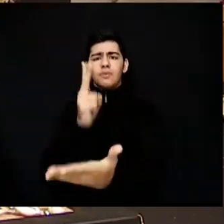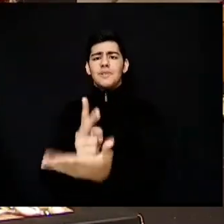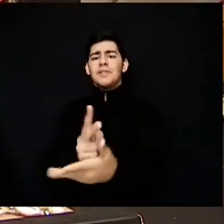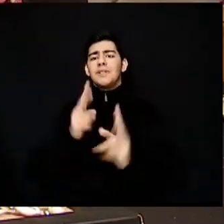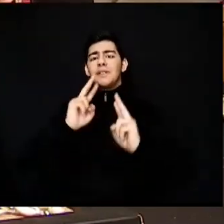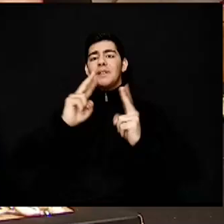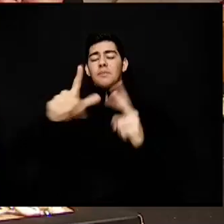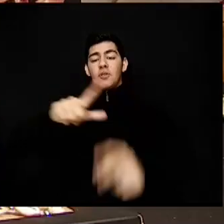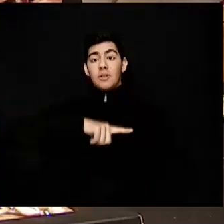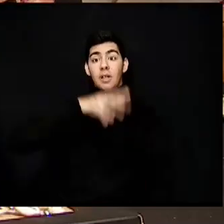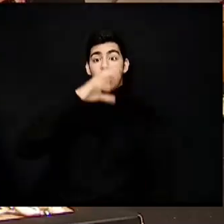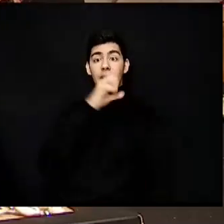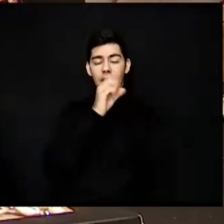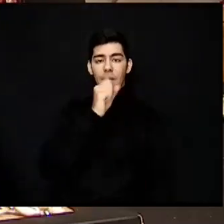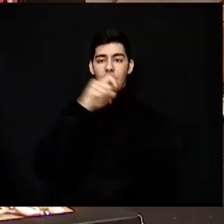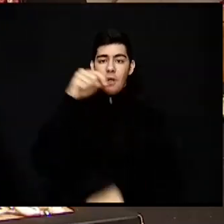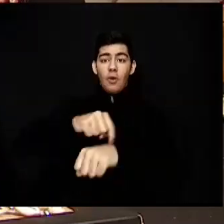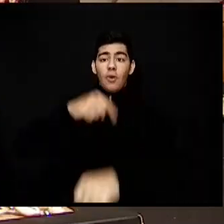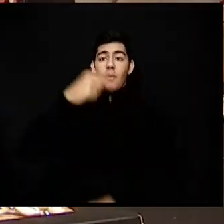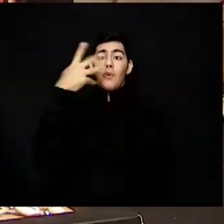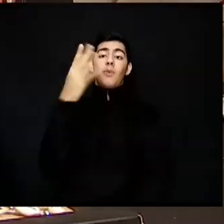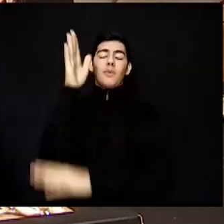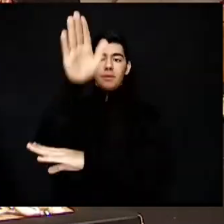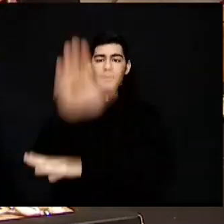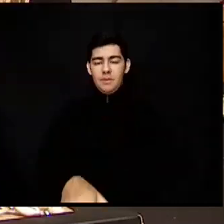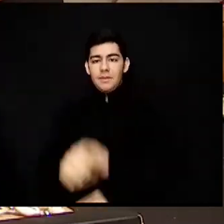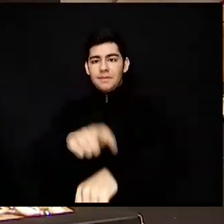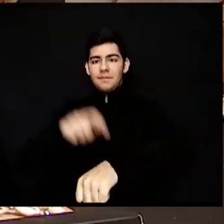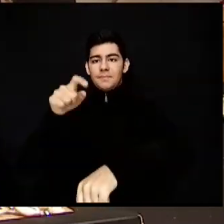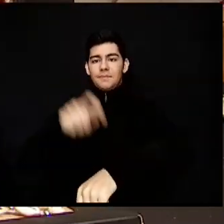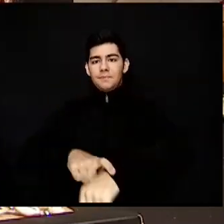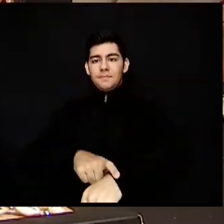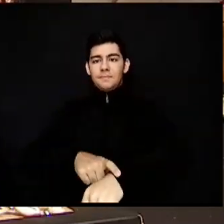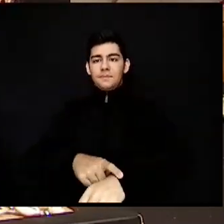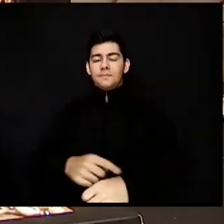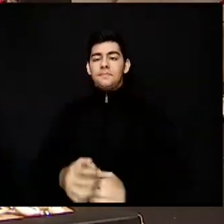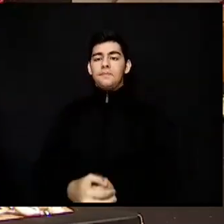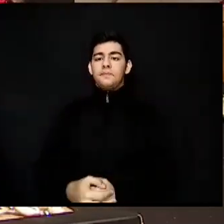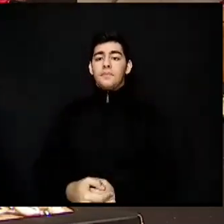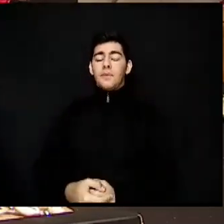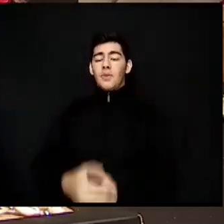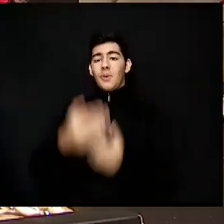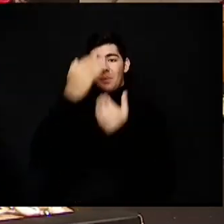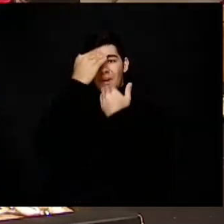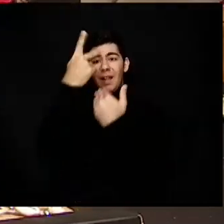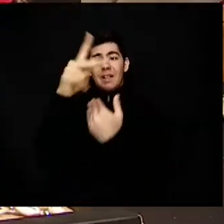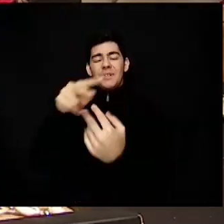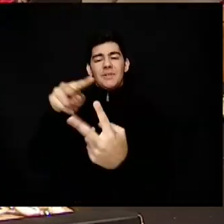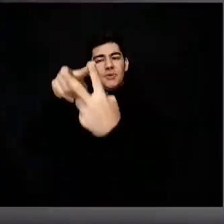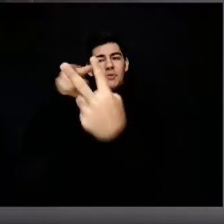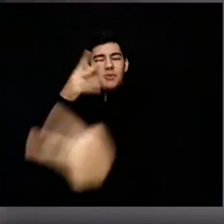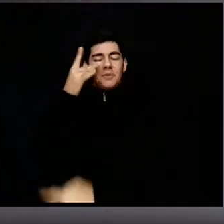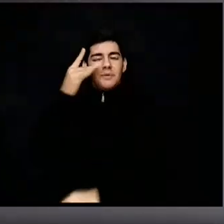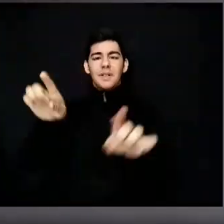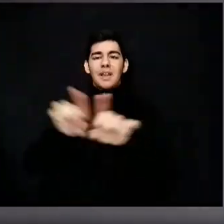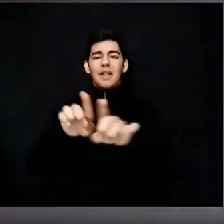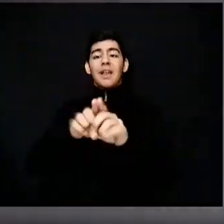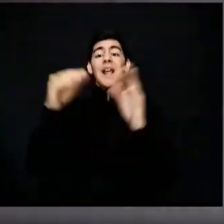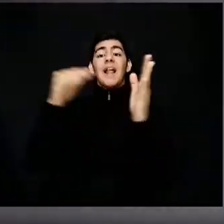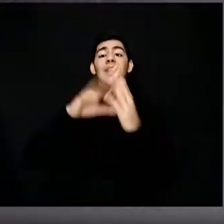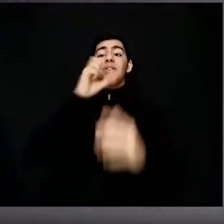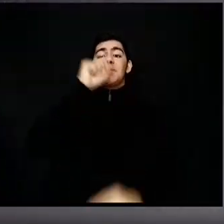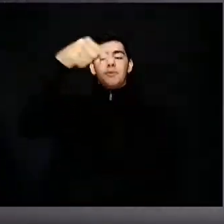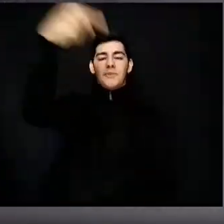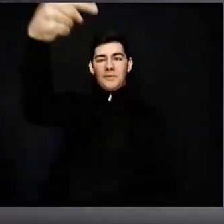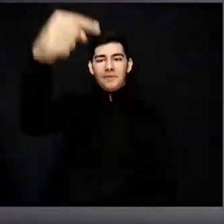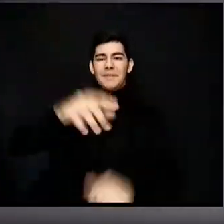às 16 horas, e você conhece uma arte nova para fazer. Muito obrigada pela sua companhia e até o próximo sábado.